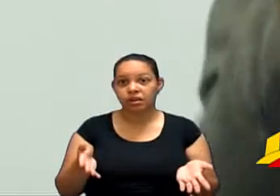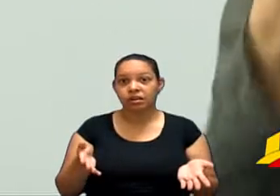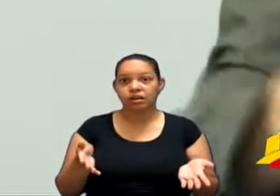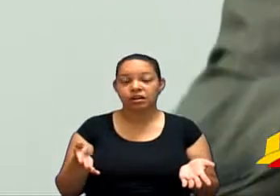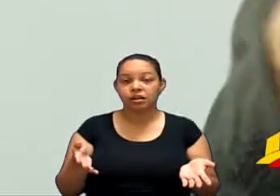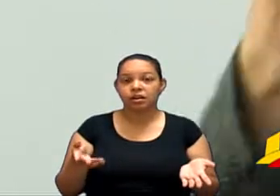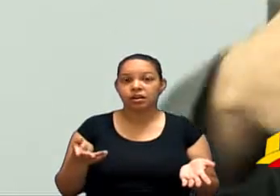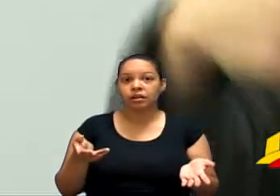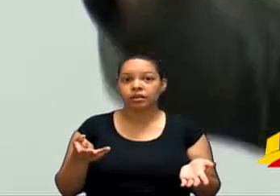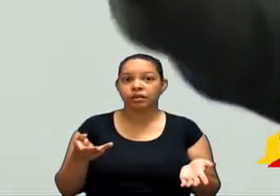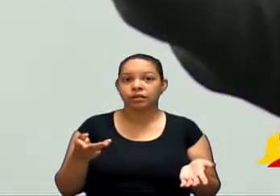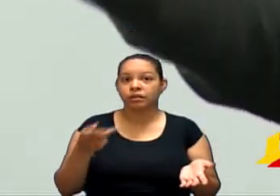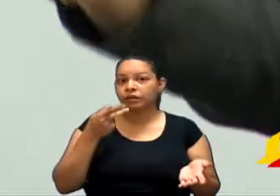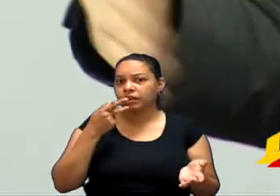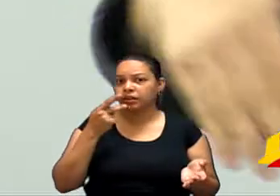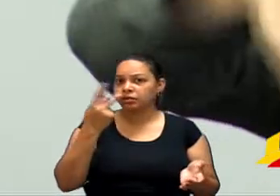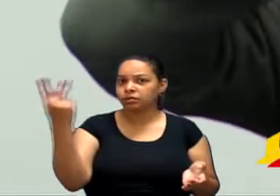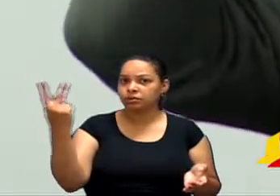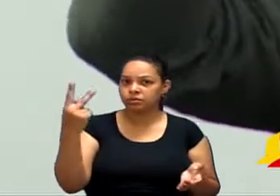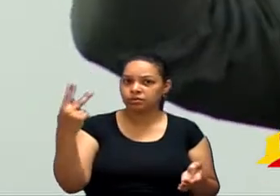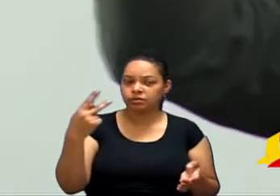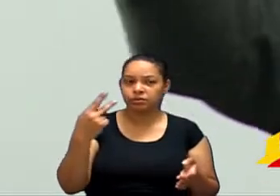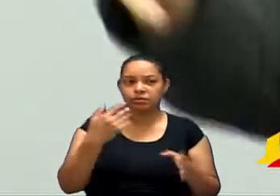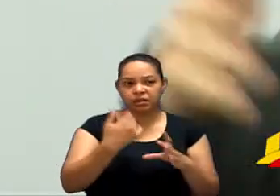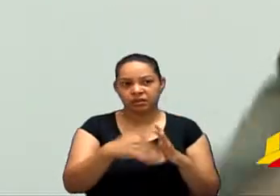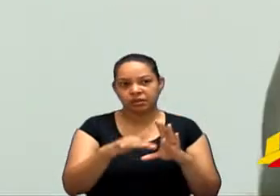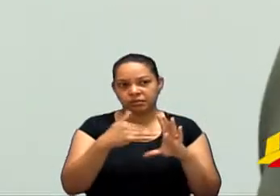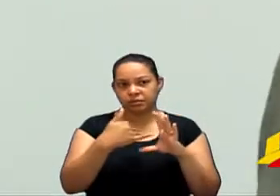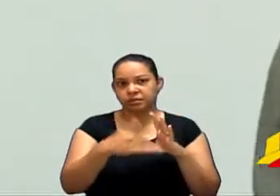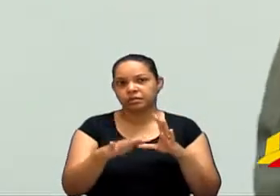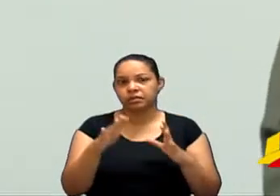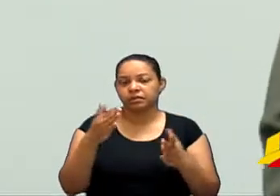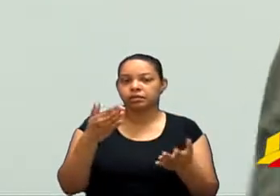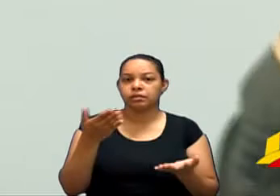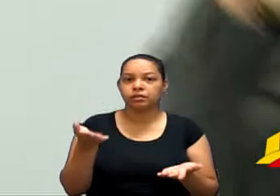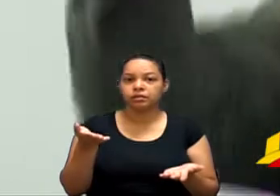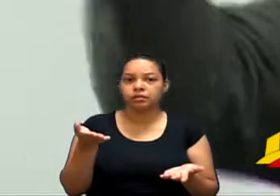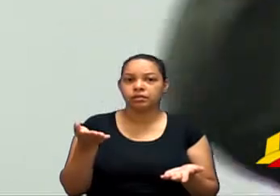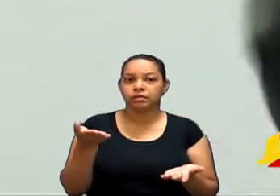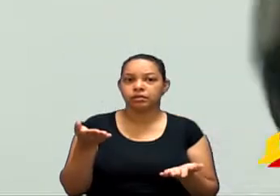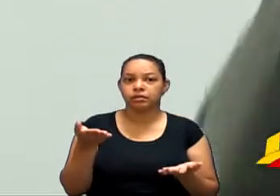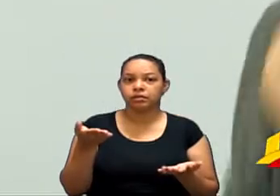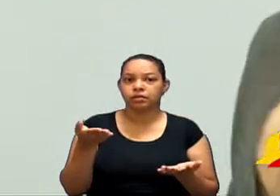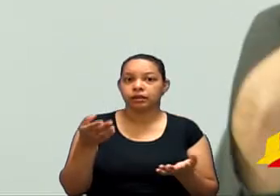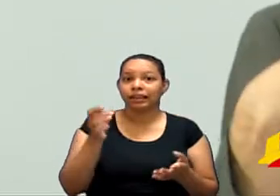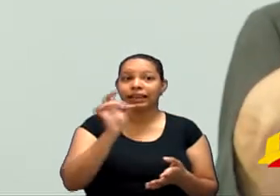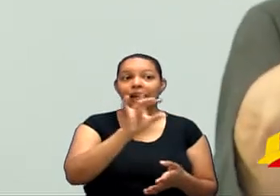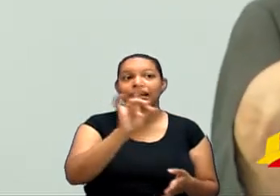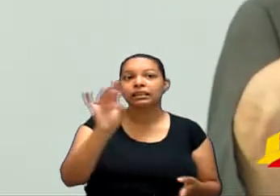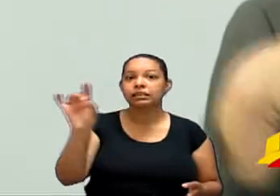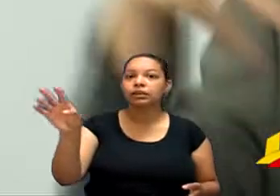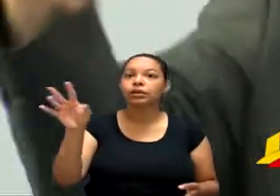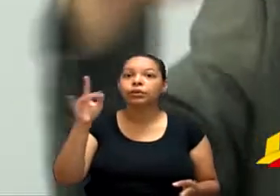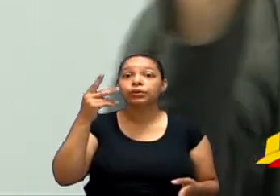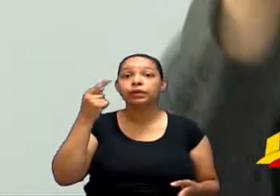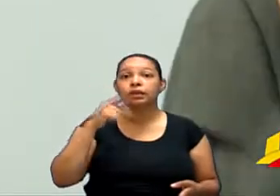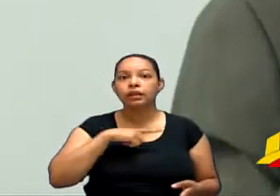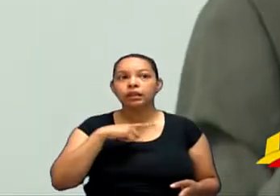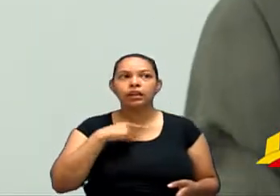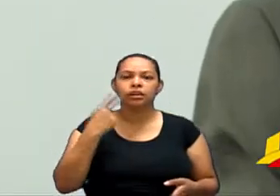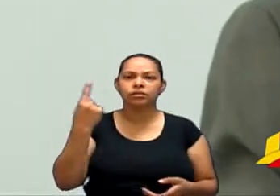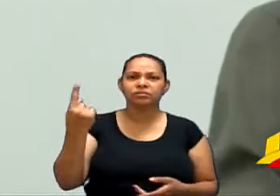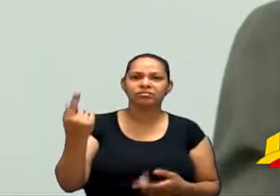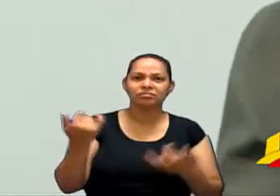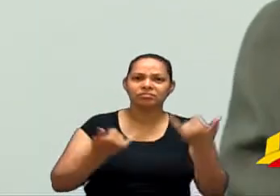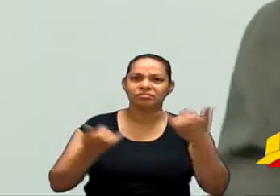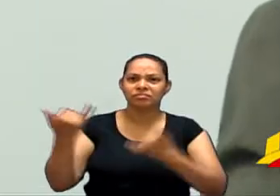certeza também acompanhando Só que cada um tá com uma informação cada um recebendo